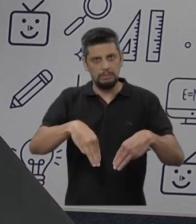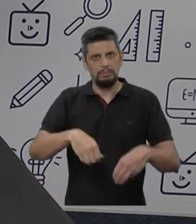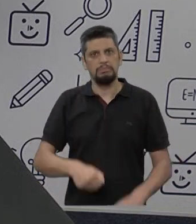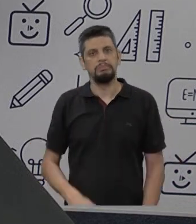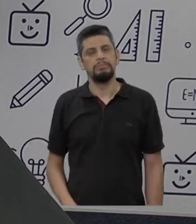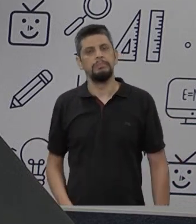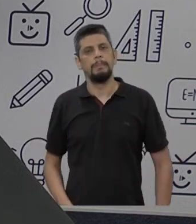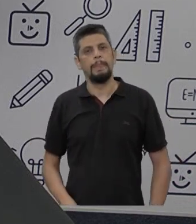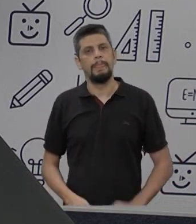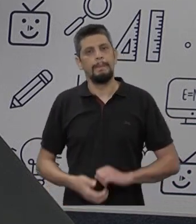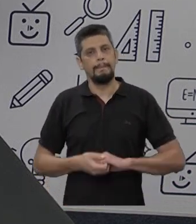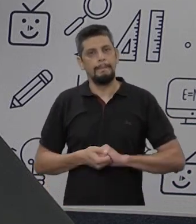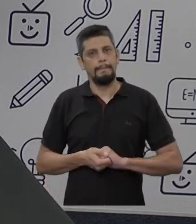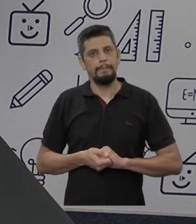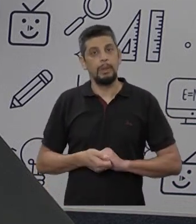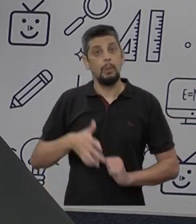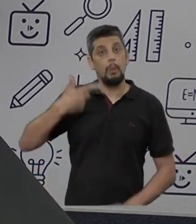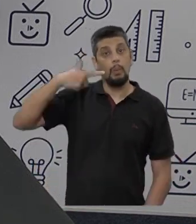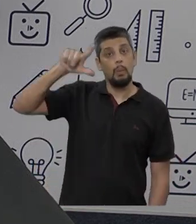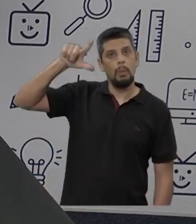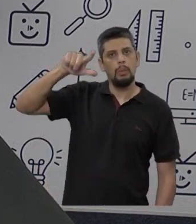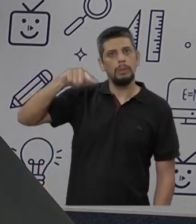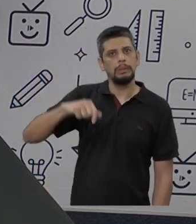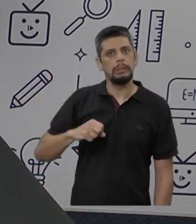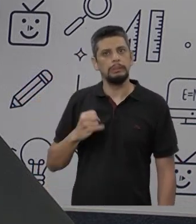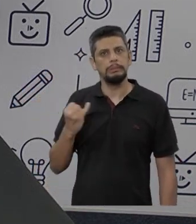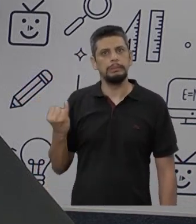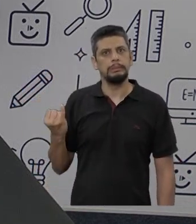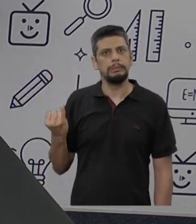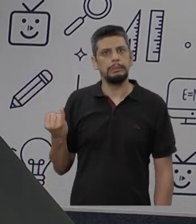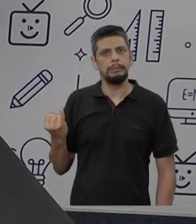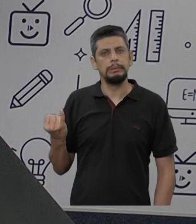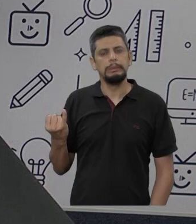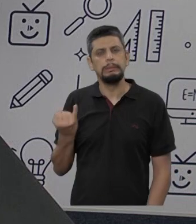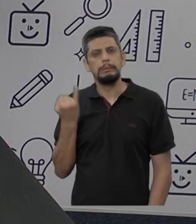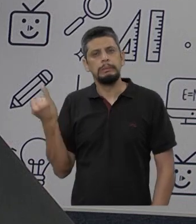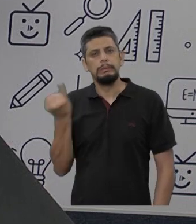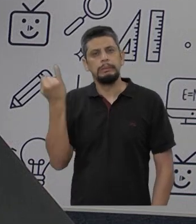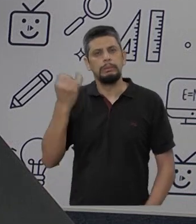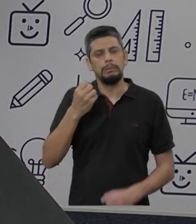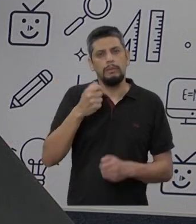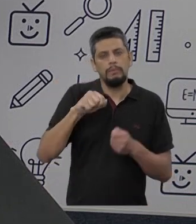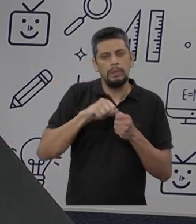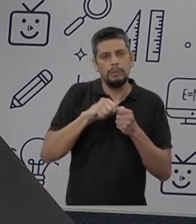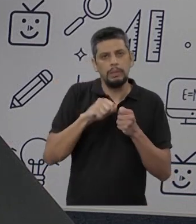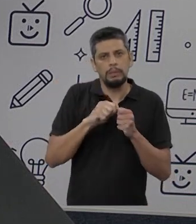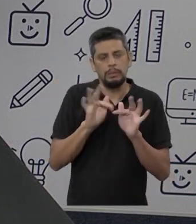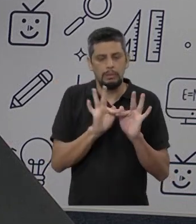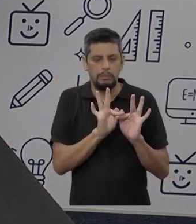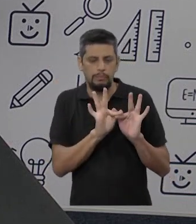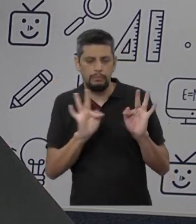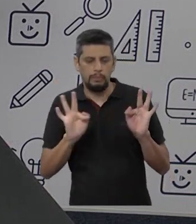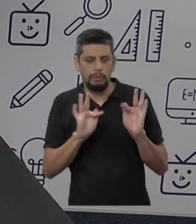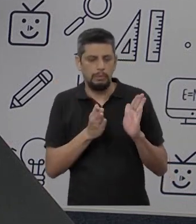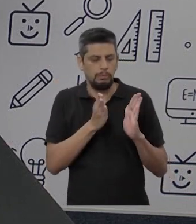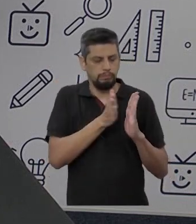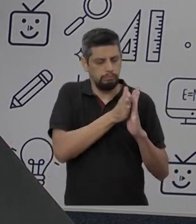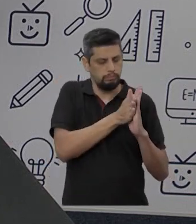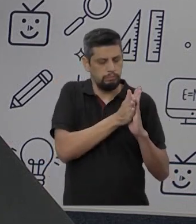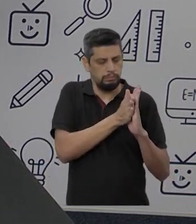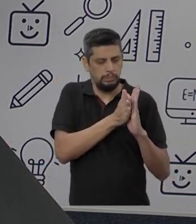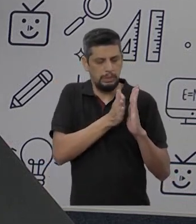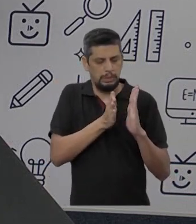utilizar o ponto final. Uma outra situação bem importante também na construção de uma frase, professora, é o